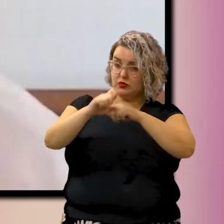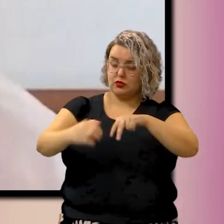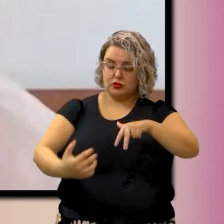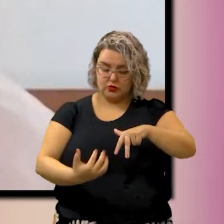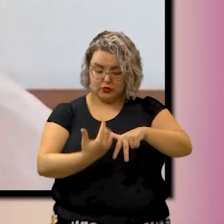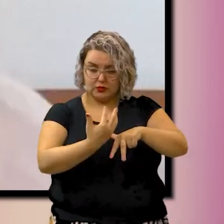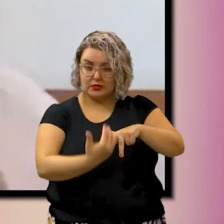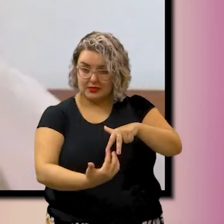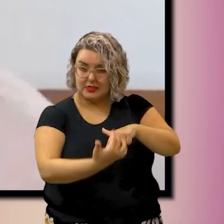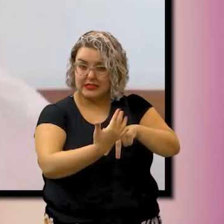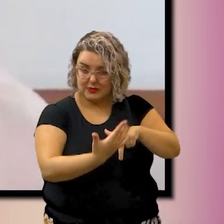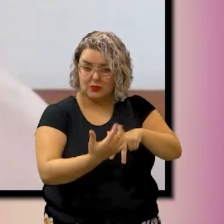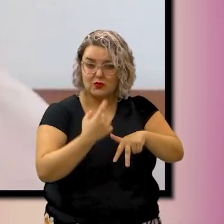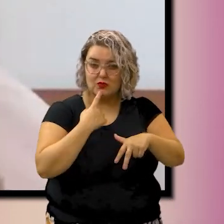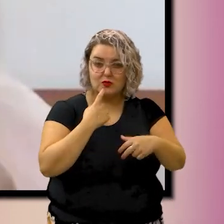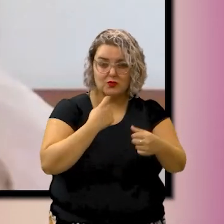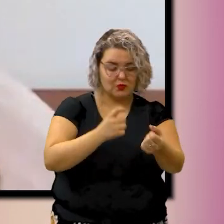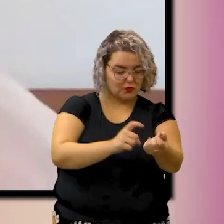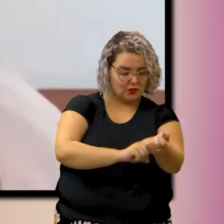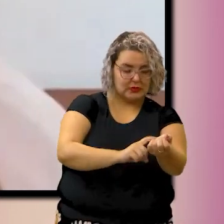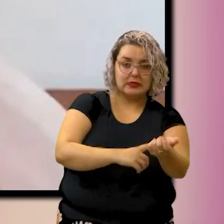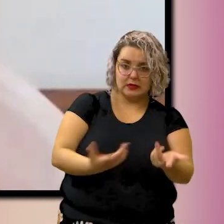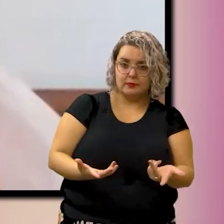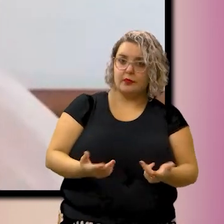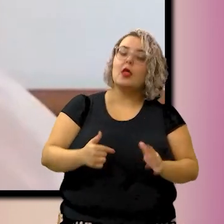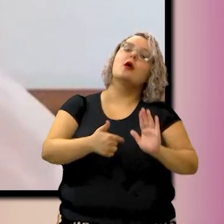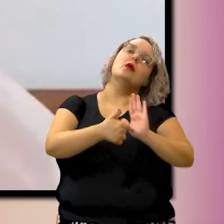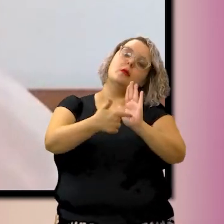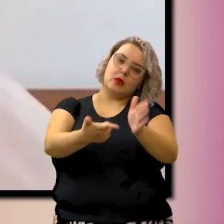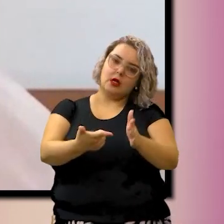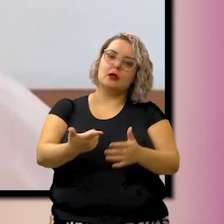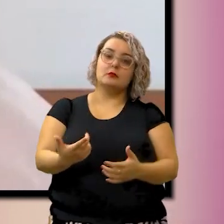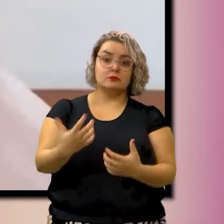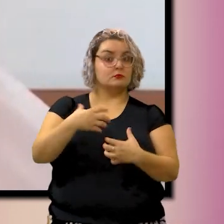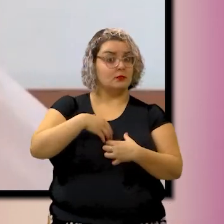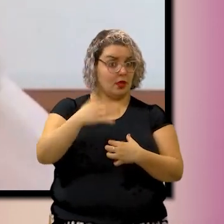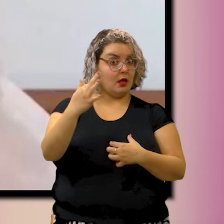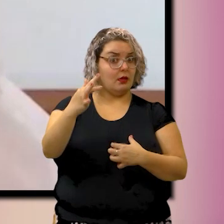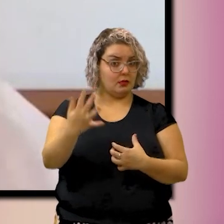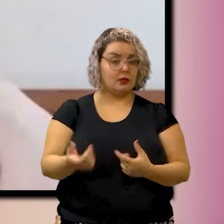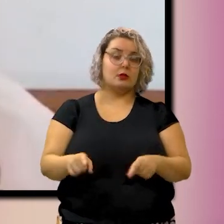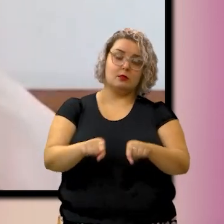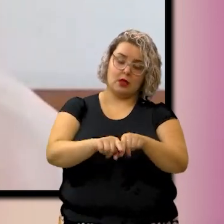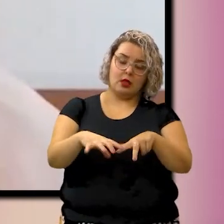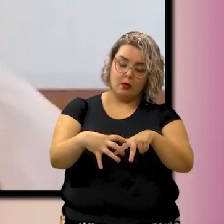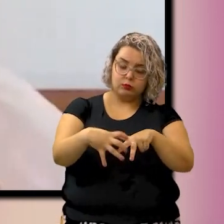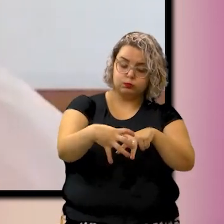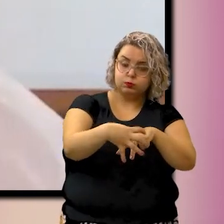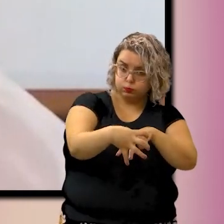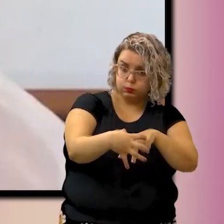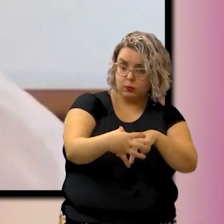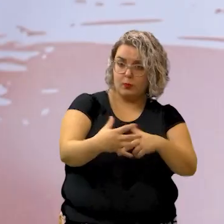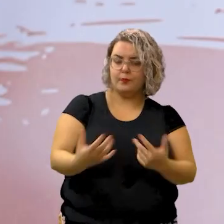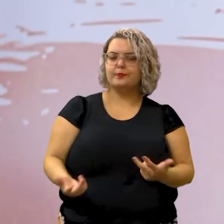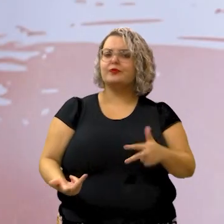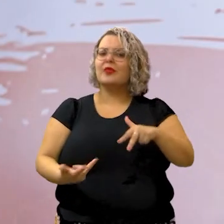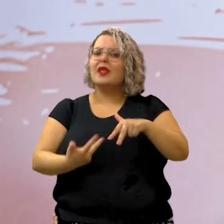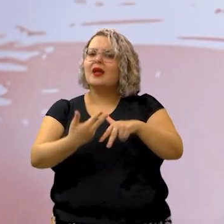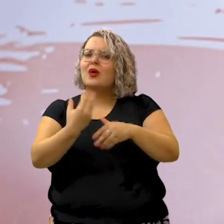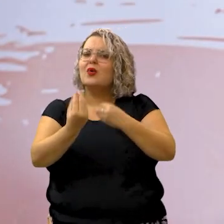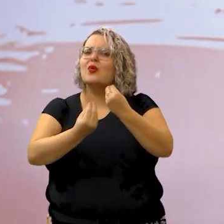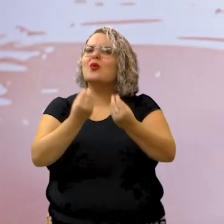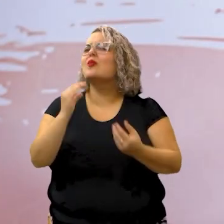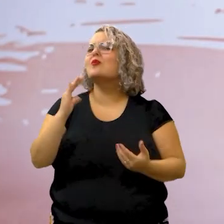da circulação. Então, são algumas coisas que aparecem aí de sintoma, principalmente a dor e segundo é o inchaço.